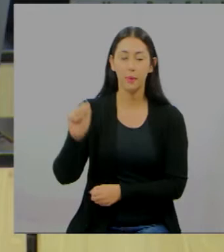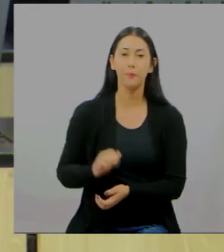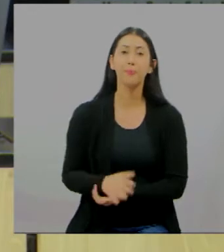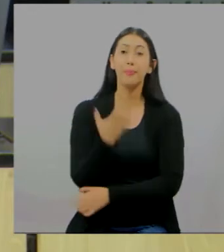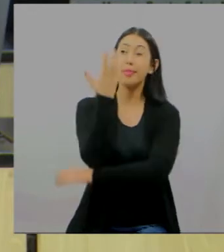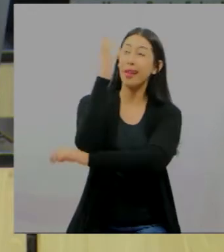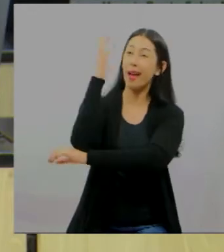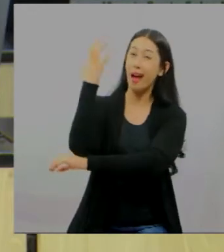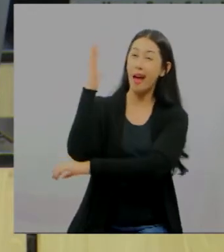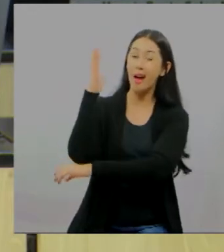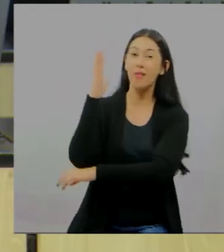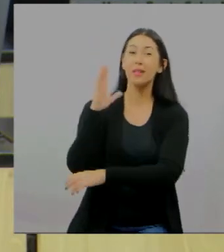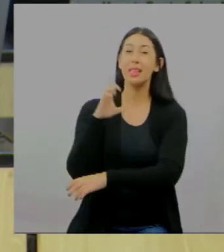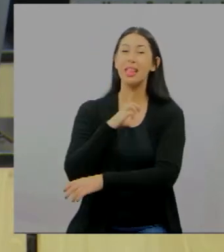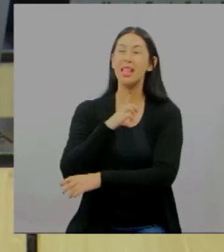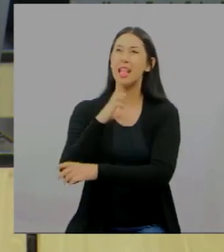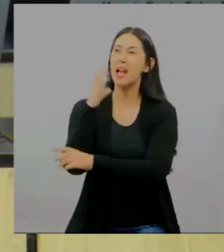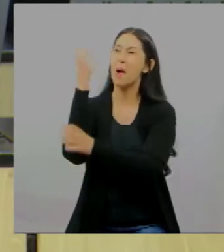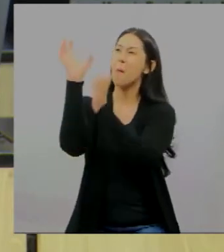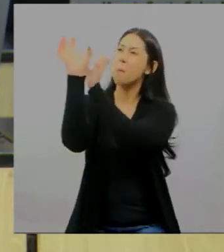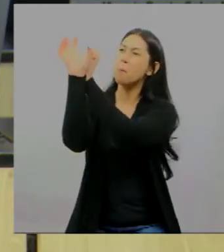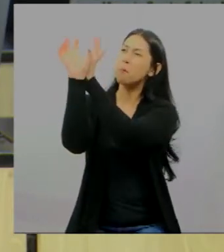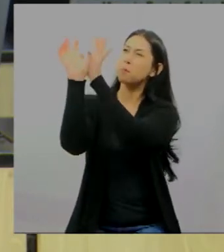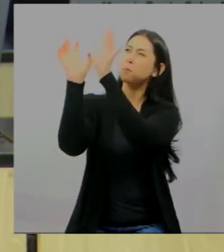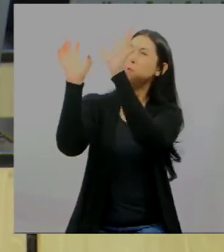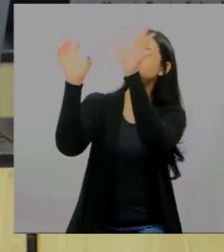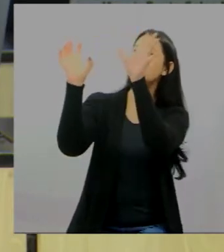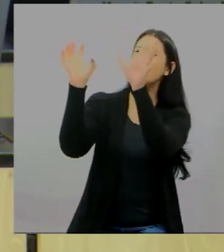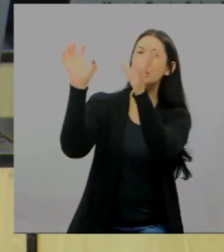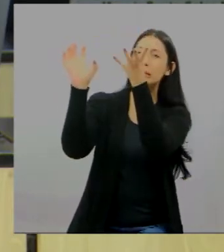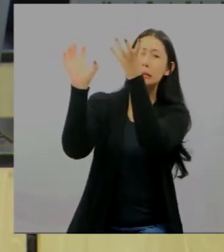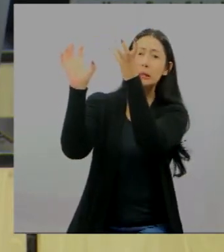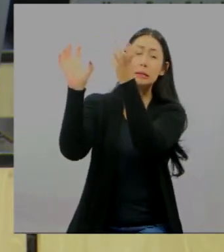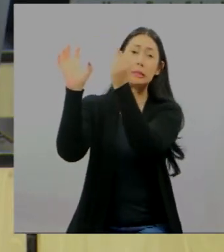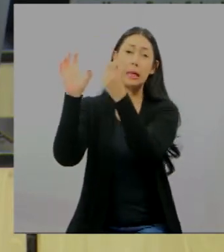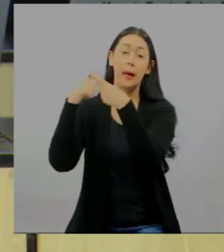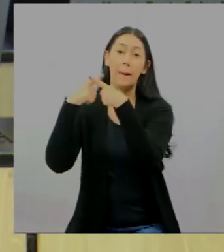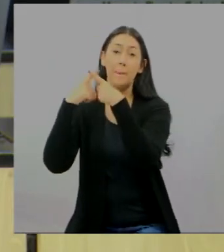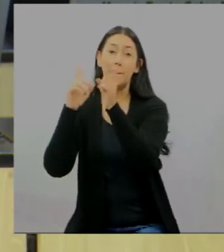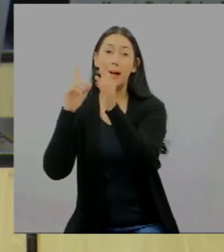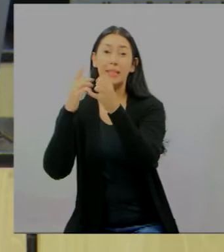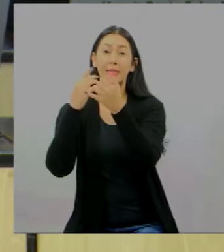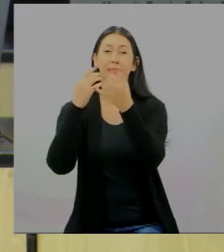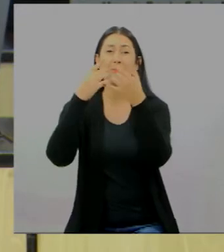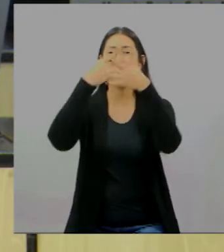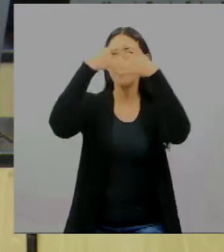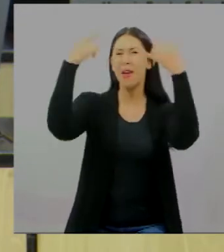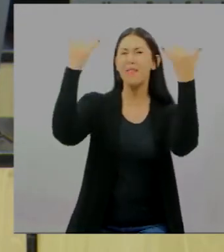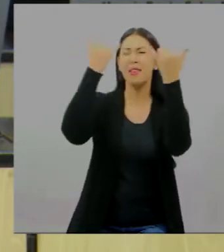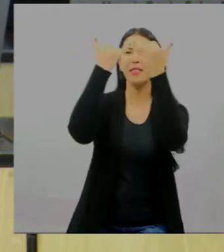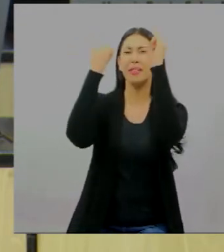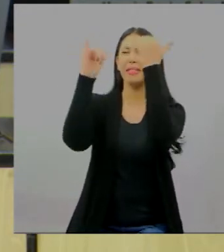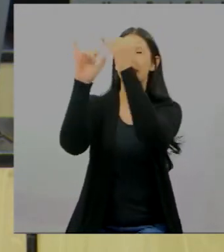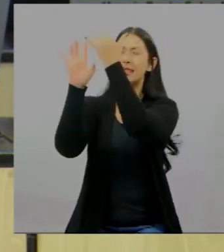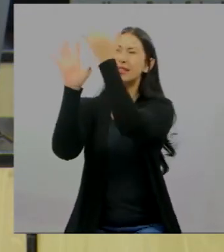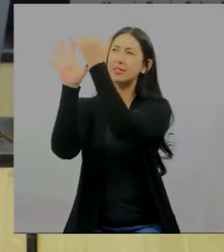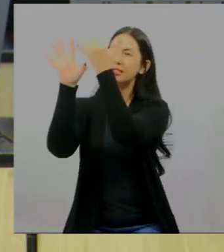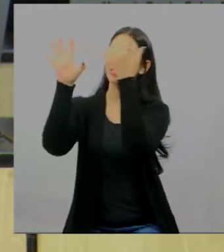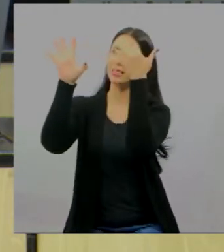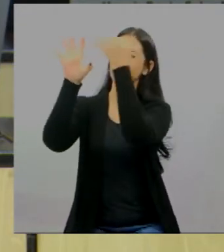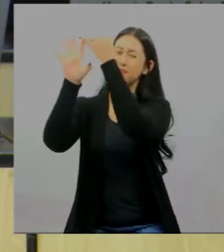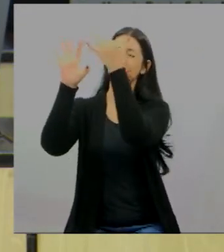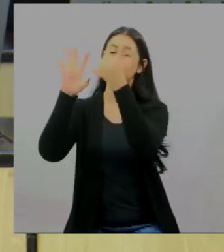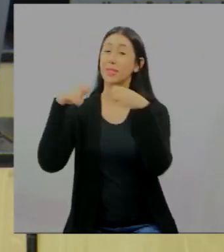árvore está com sua copa sem folhas e seus galhos estão entrelaçados aos fios da rede de energia elétrica, necessitando de urgente remoção